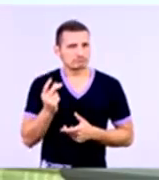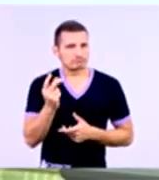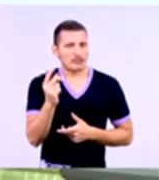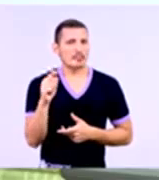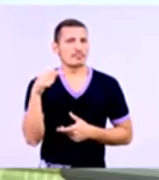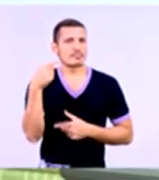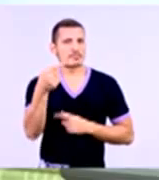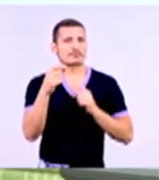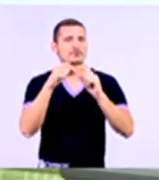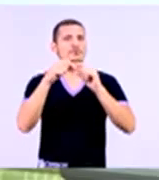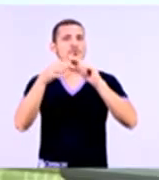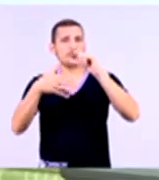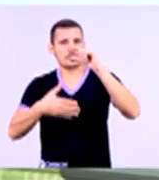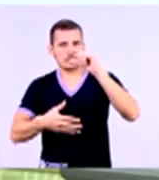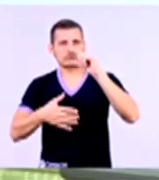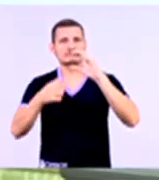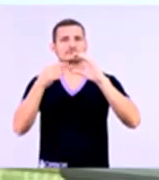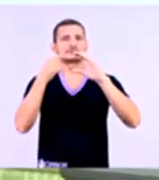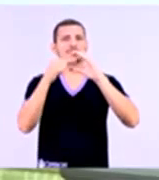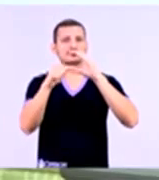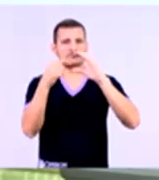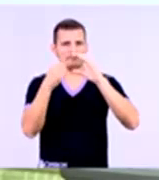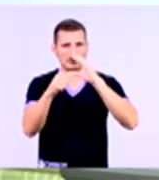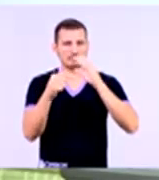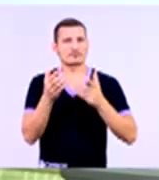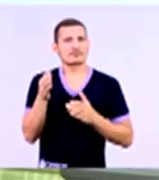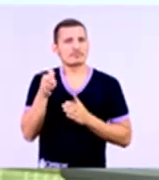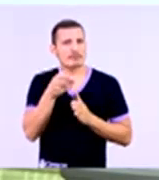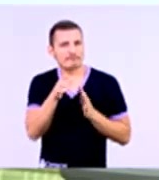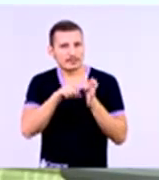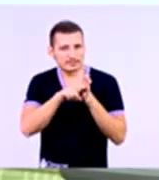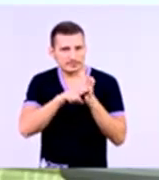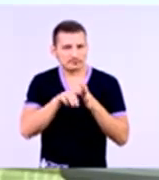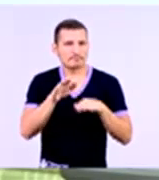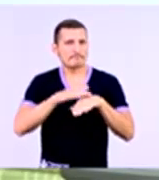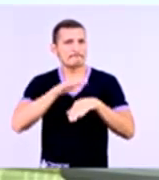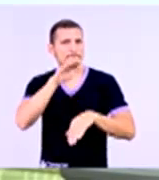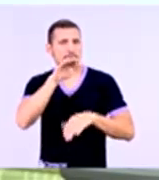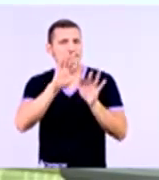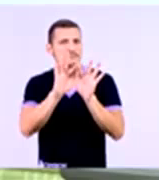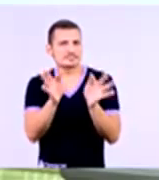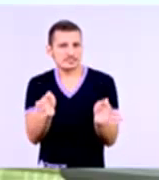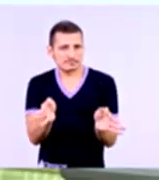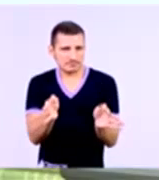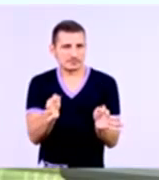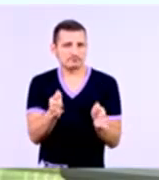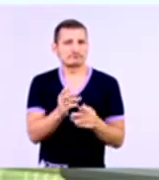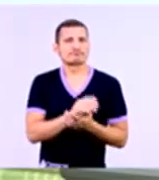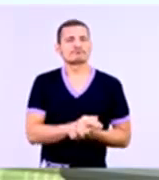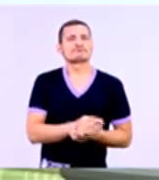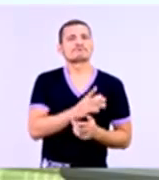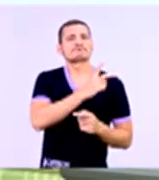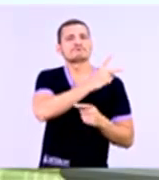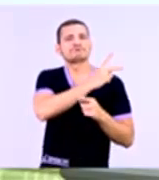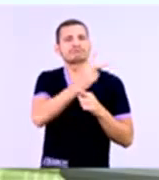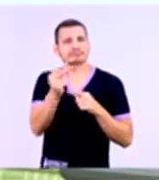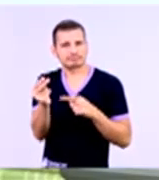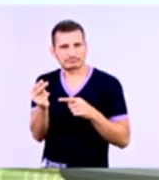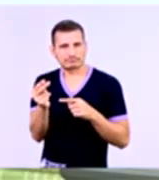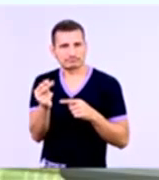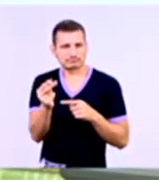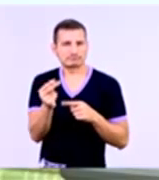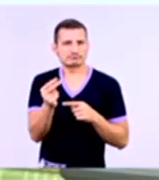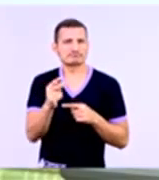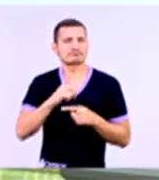Google, o Gmail, que trouxe uma navegação muito mais simplificada e ganhou o espaço, ganhou